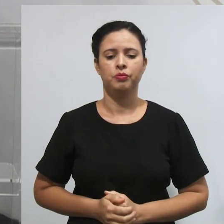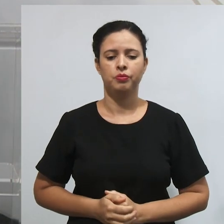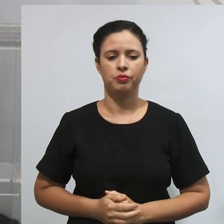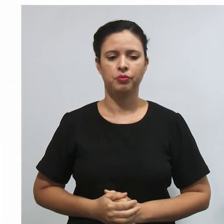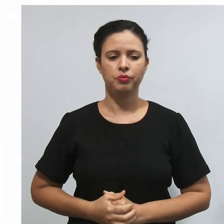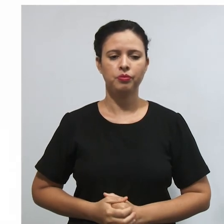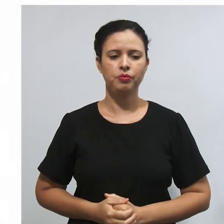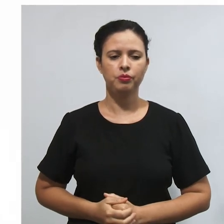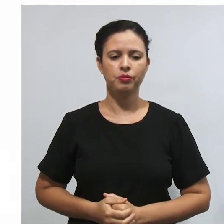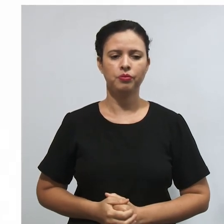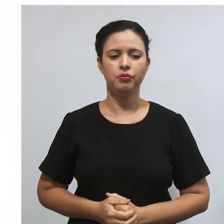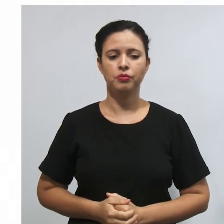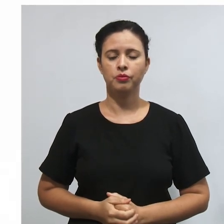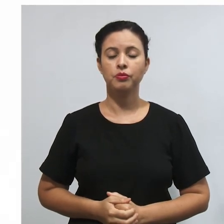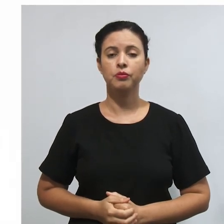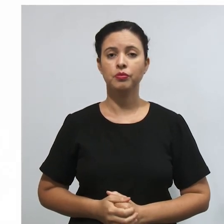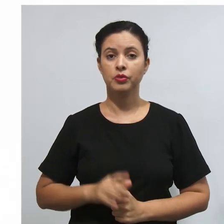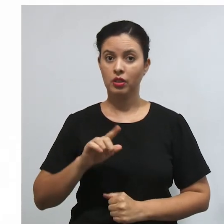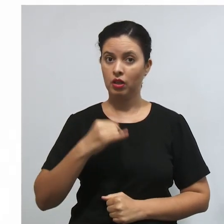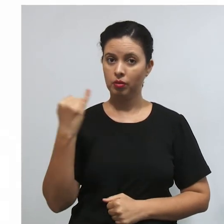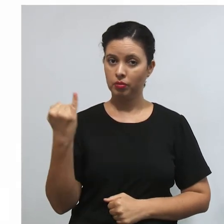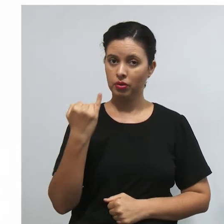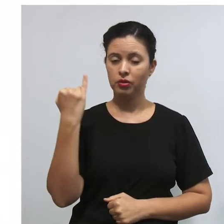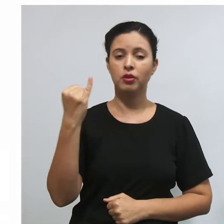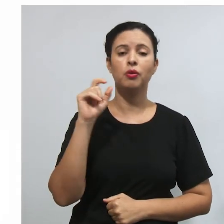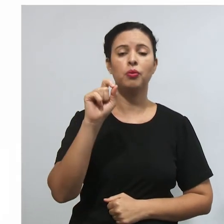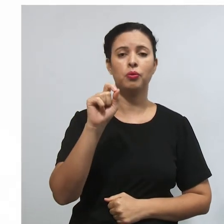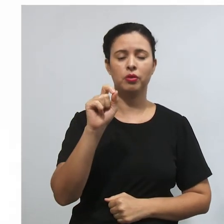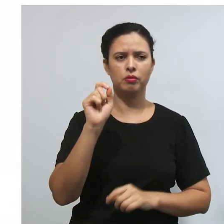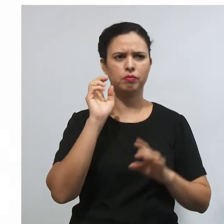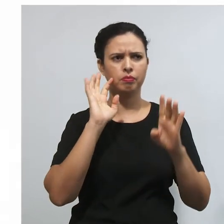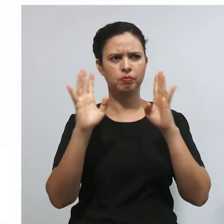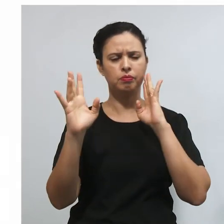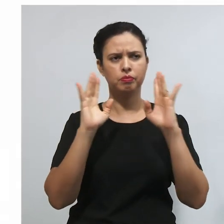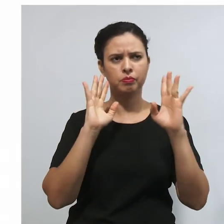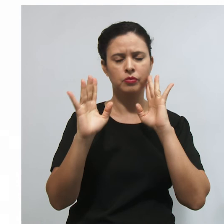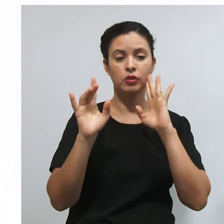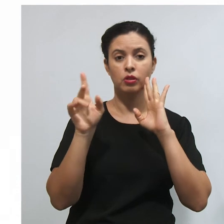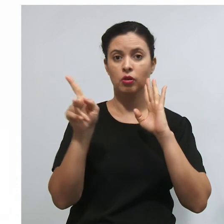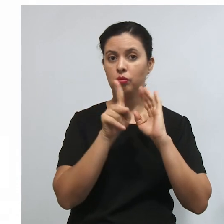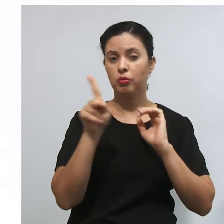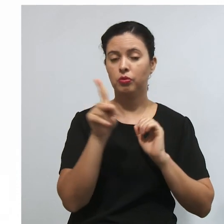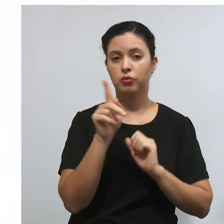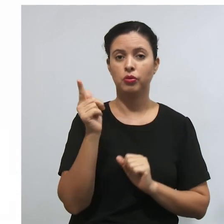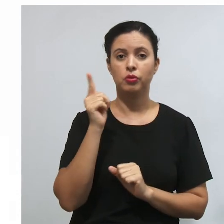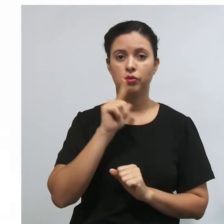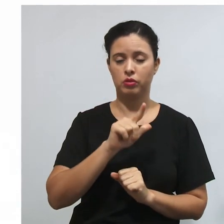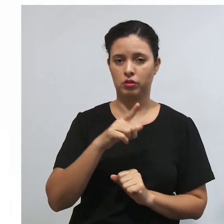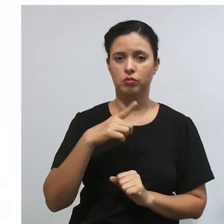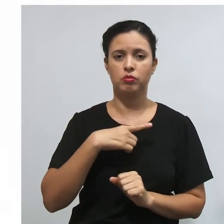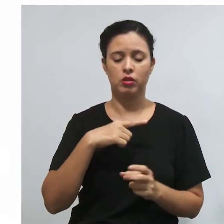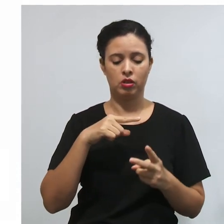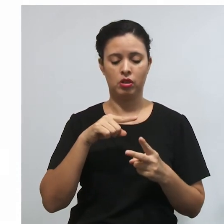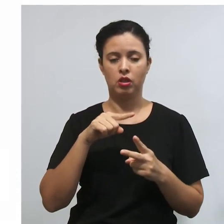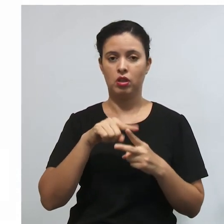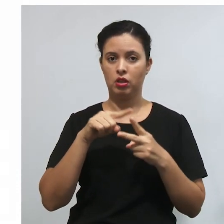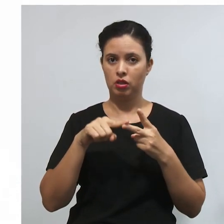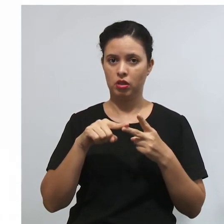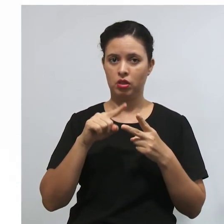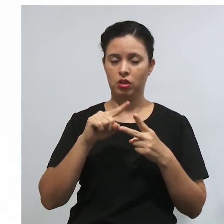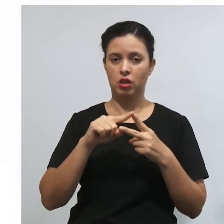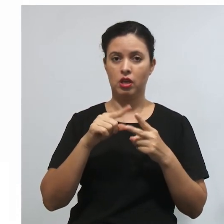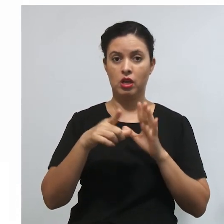Agora, é importante que durante esse trabalho da reflexão, o professor ele tem dois momentos, né? O antes e o